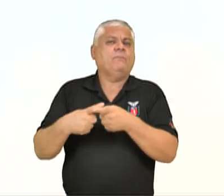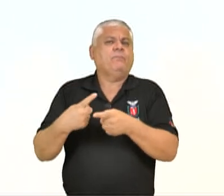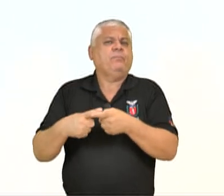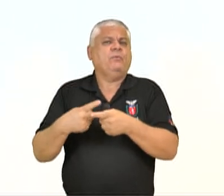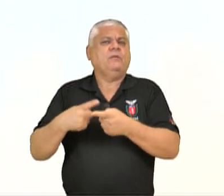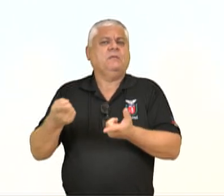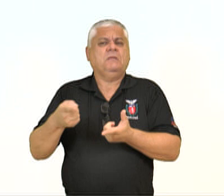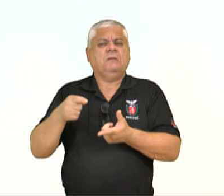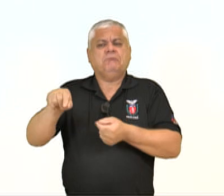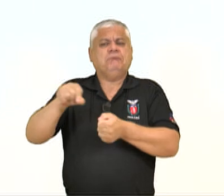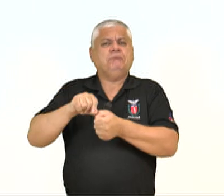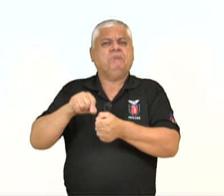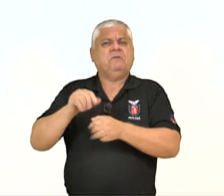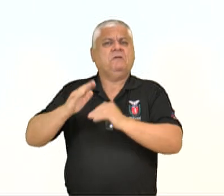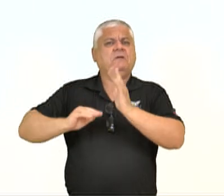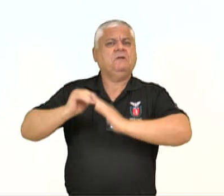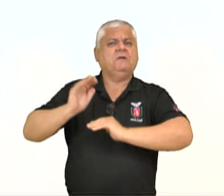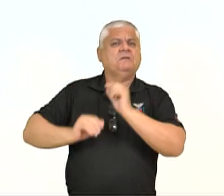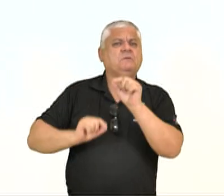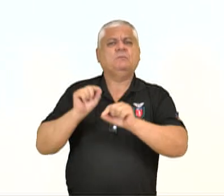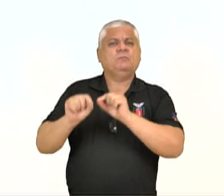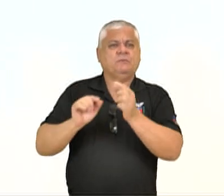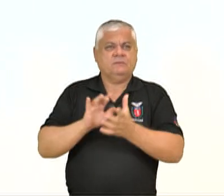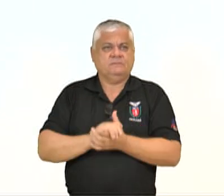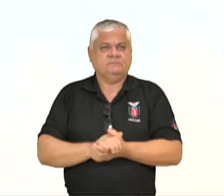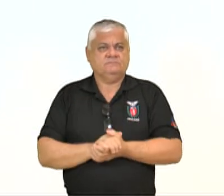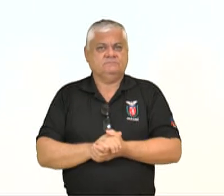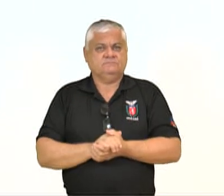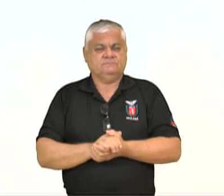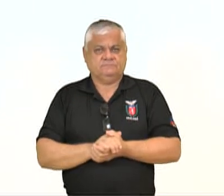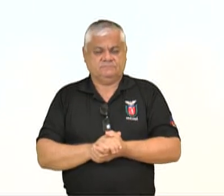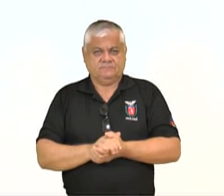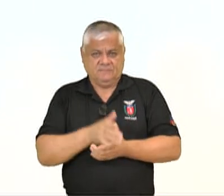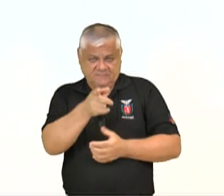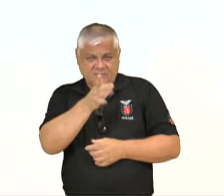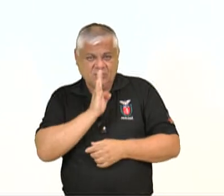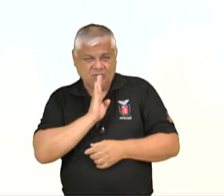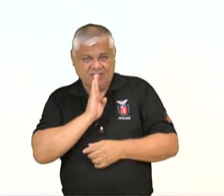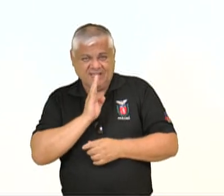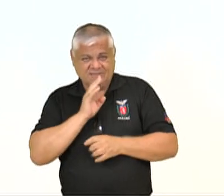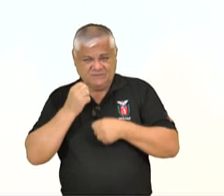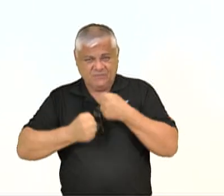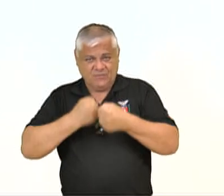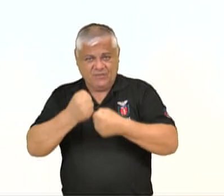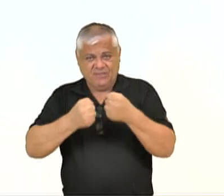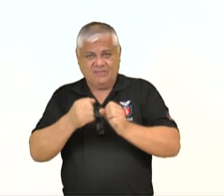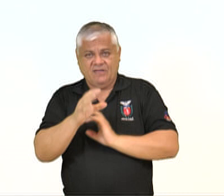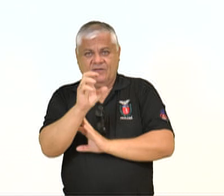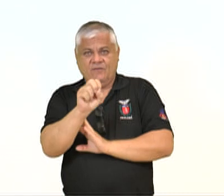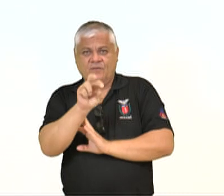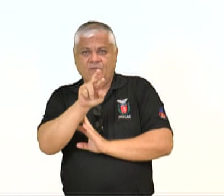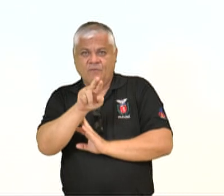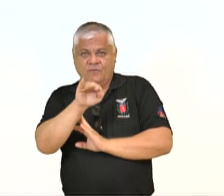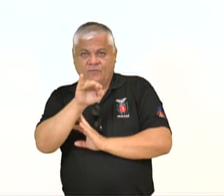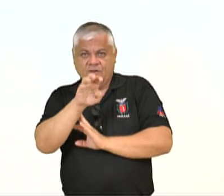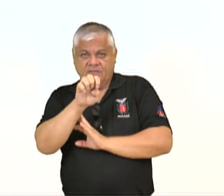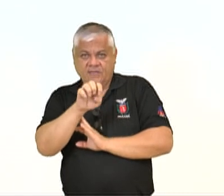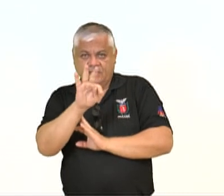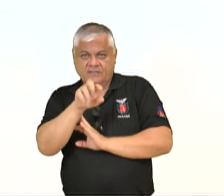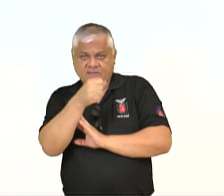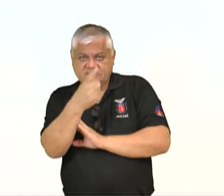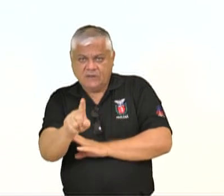são praticadas. Então vamos começar perguntando aí. Você sabe o que é essa corrida de orientação? Já